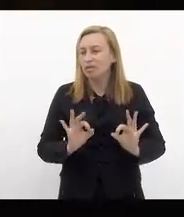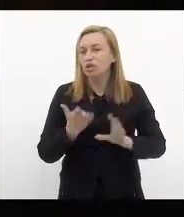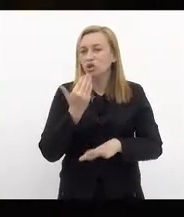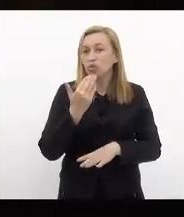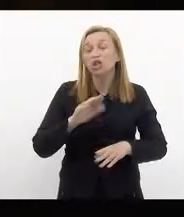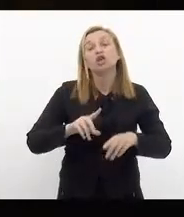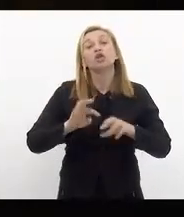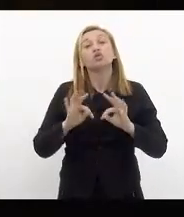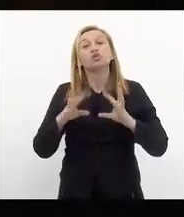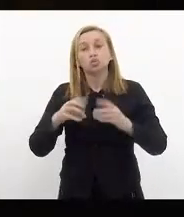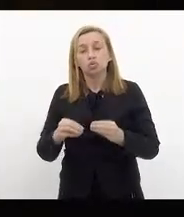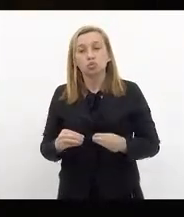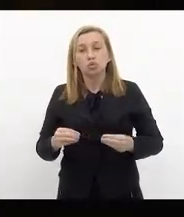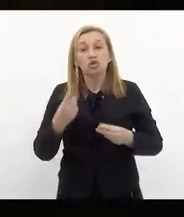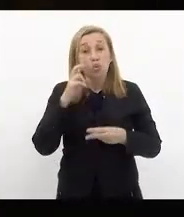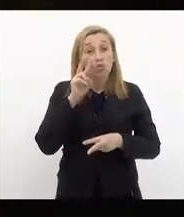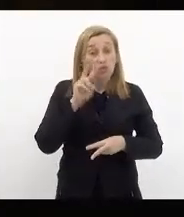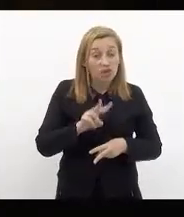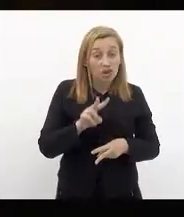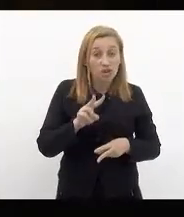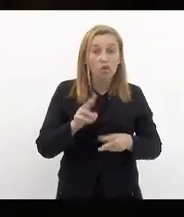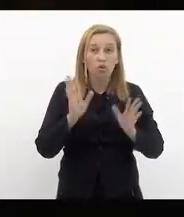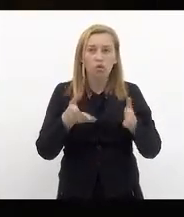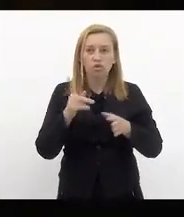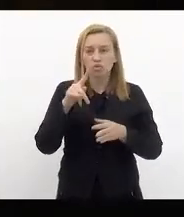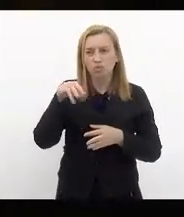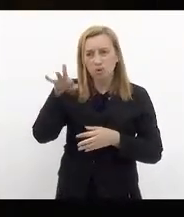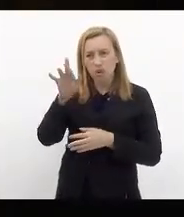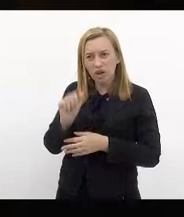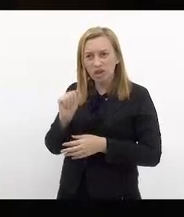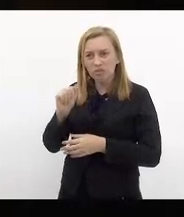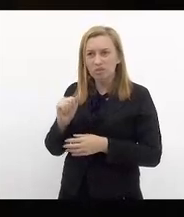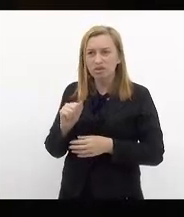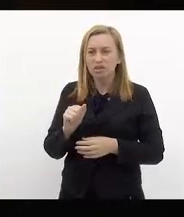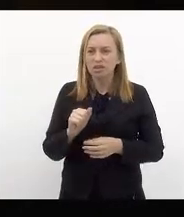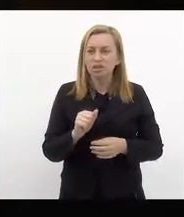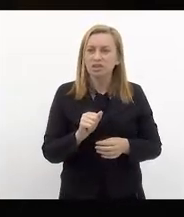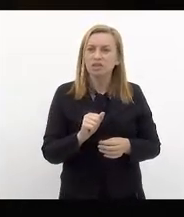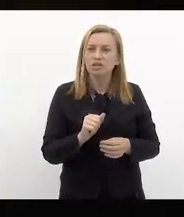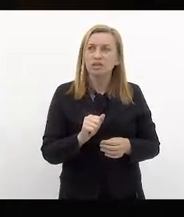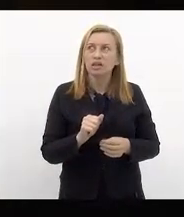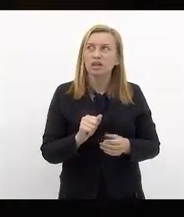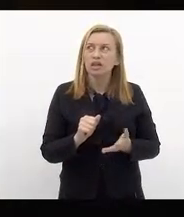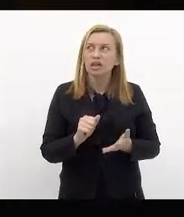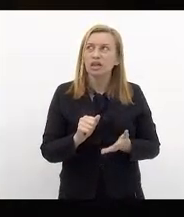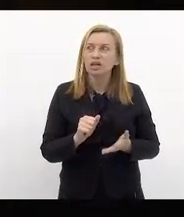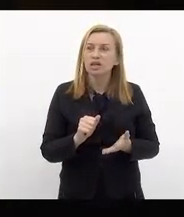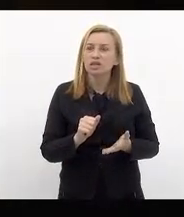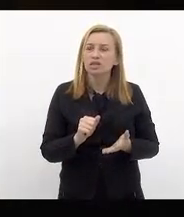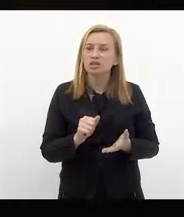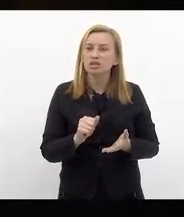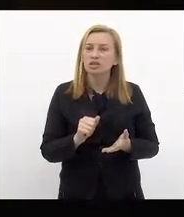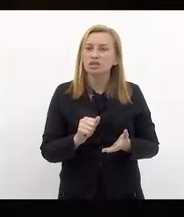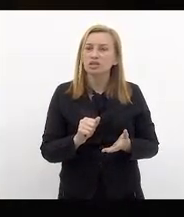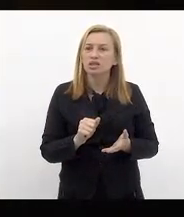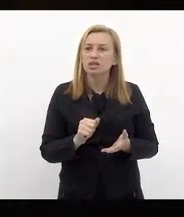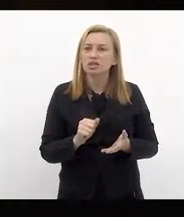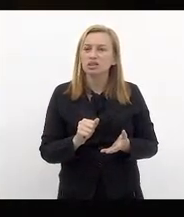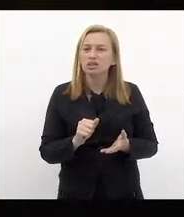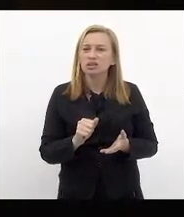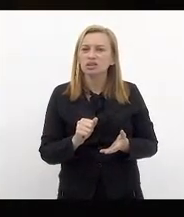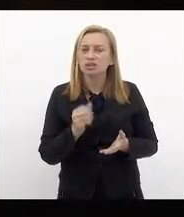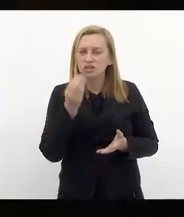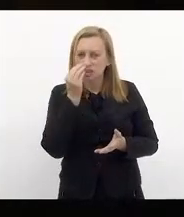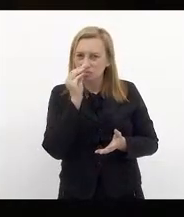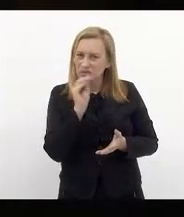disso tudo, e hoje a gente vê um programa sendo hostilizando, né, completamente